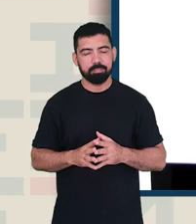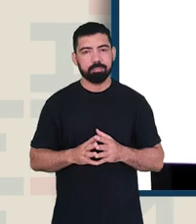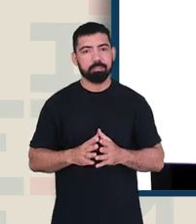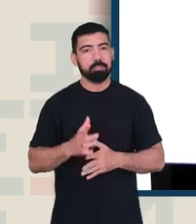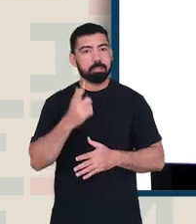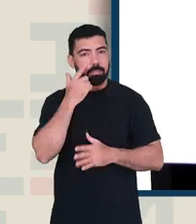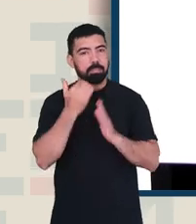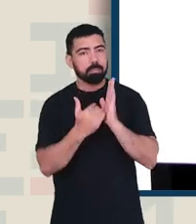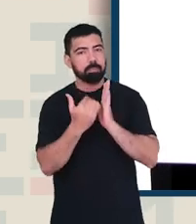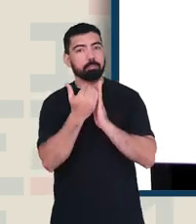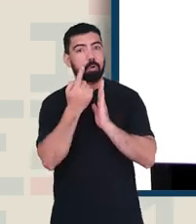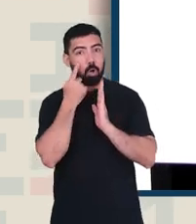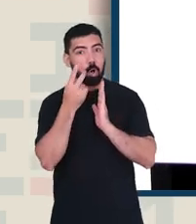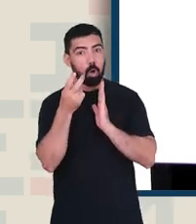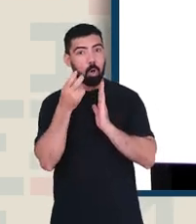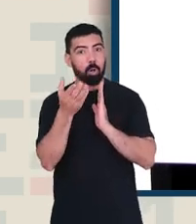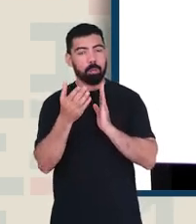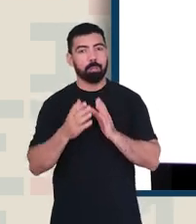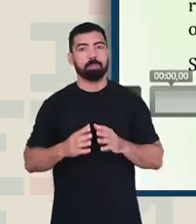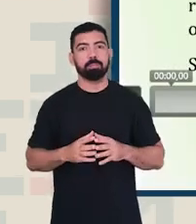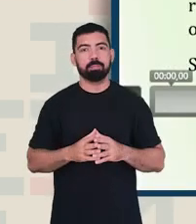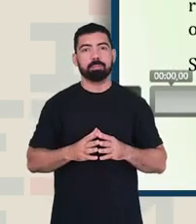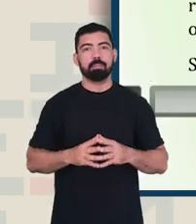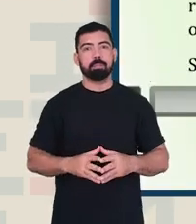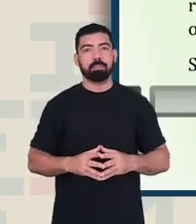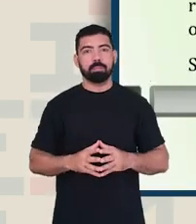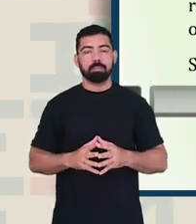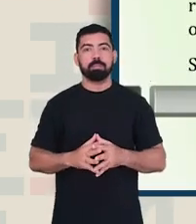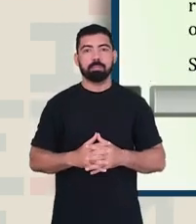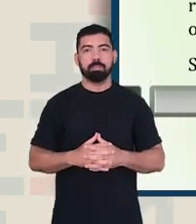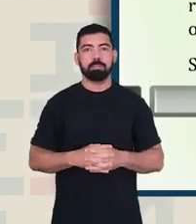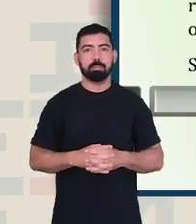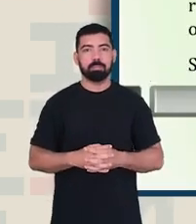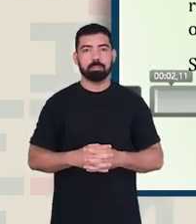Só um pouquinho mais e depois escutamos outros exemplos.